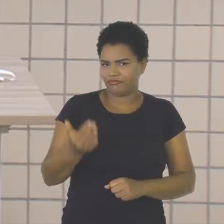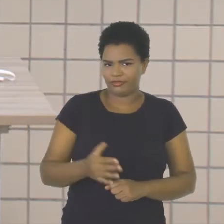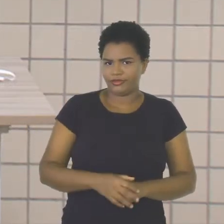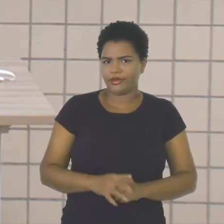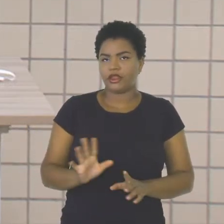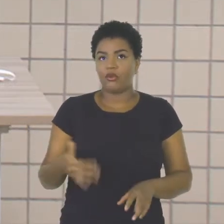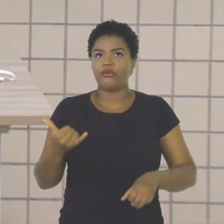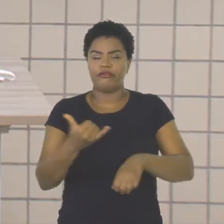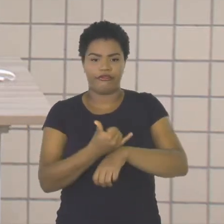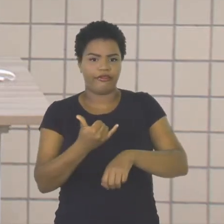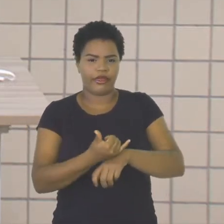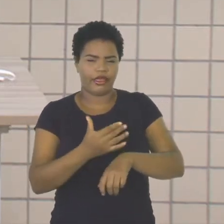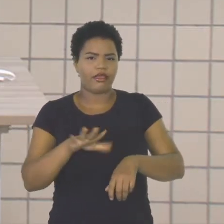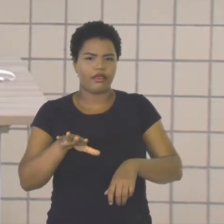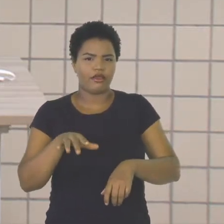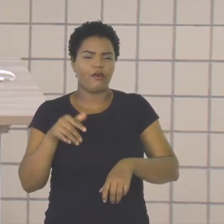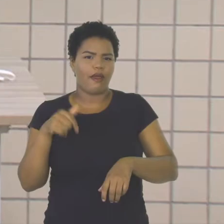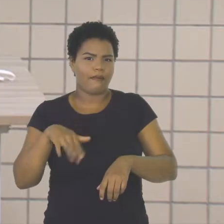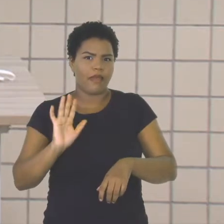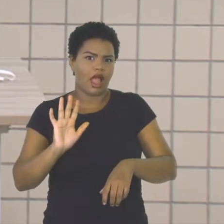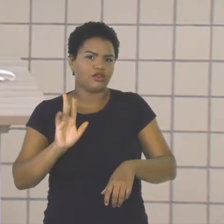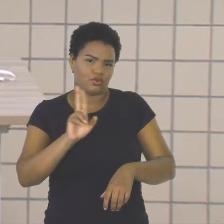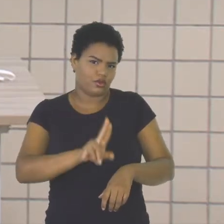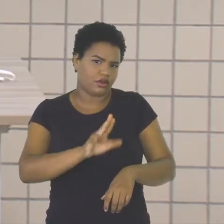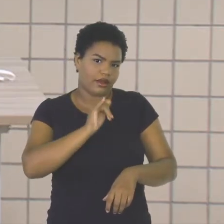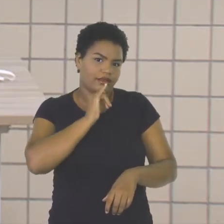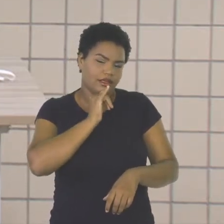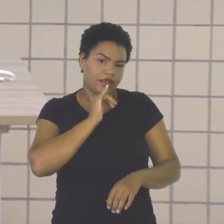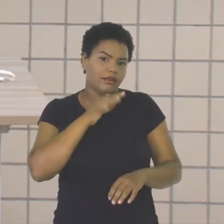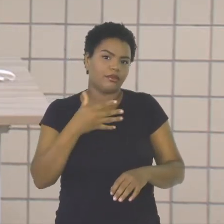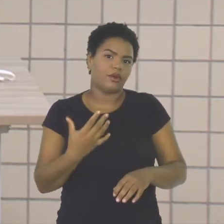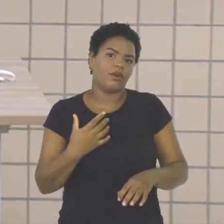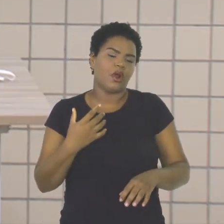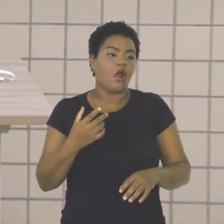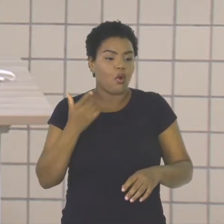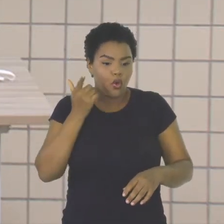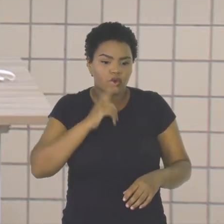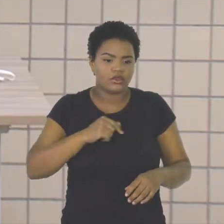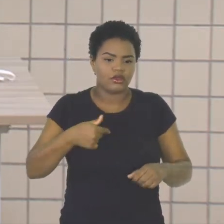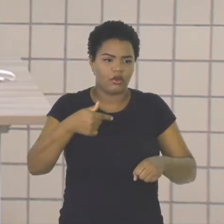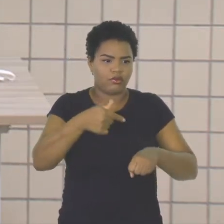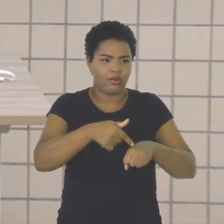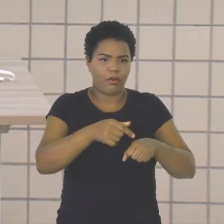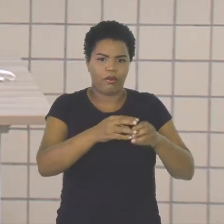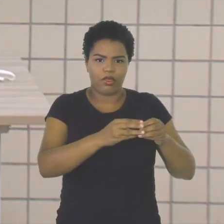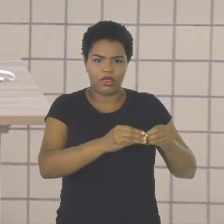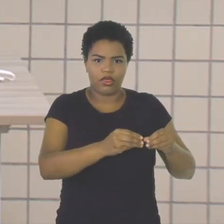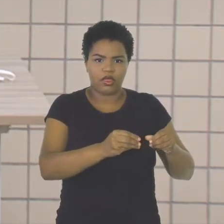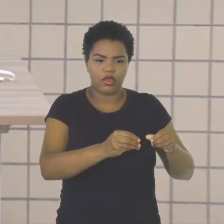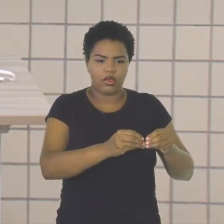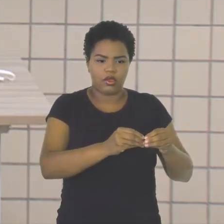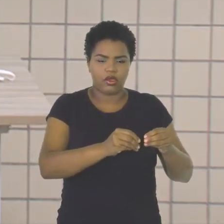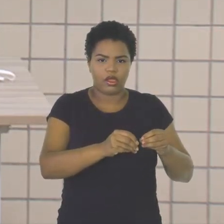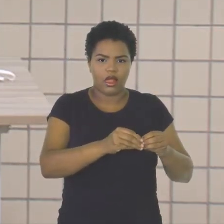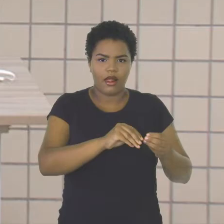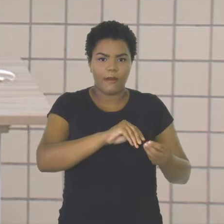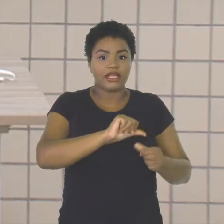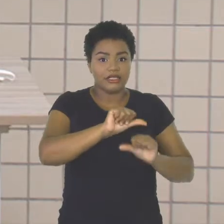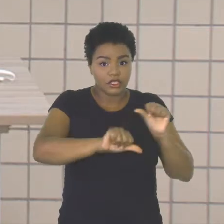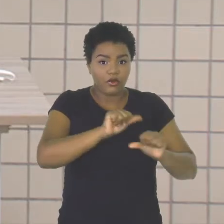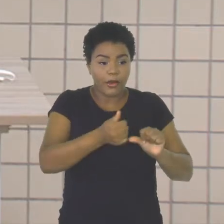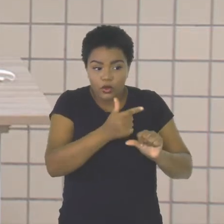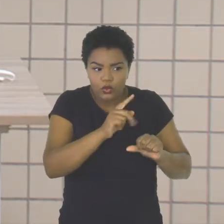consigo derreter aquele ferro e eu consigo transformar ele em uma outra coisa, mas ele nunca vai deixar de ser ferro, ele nunca vai